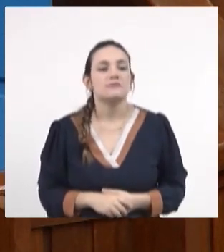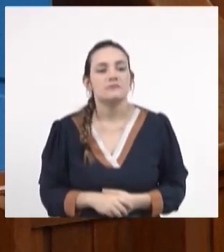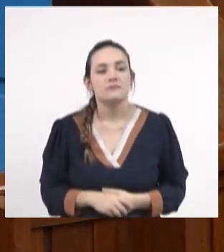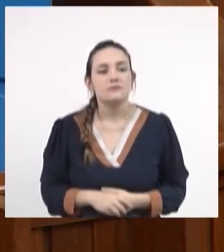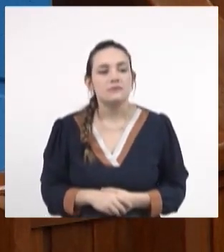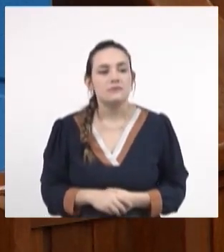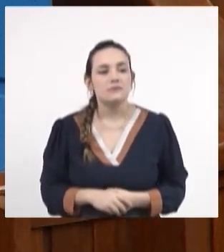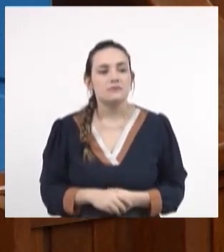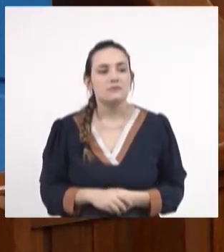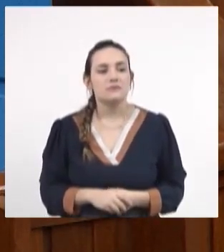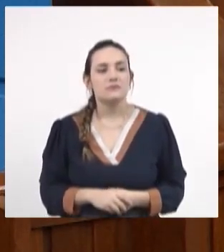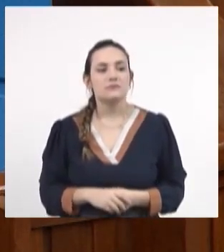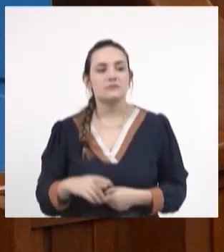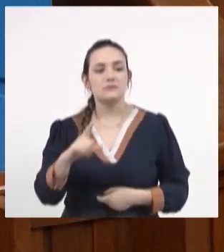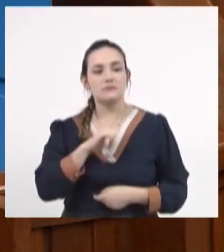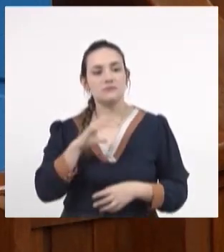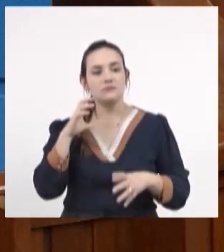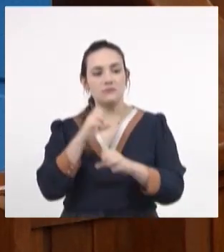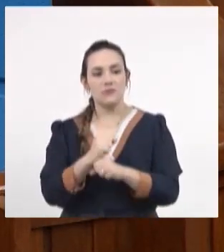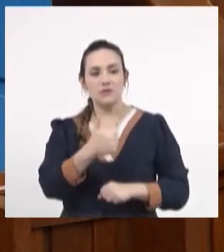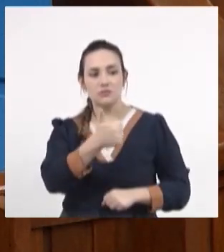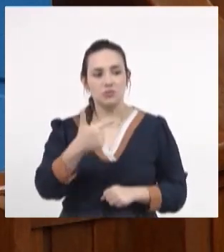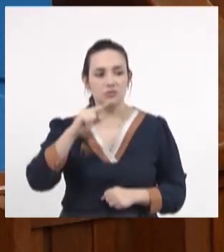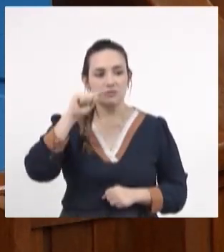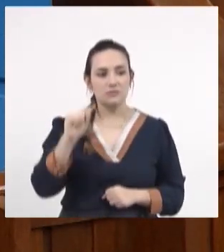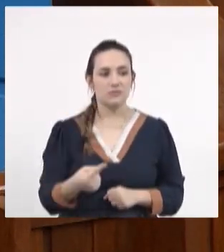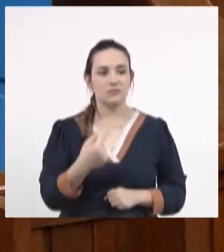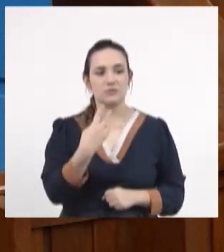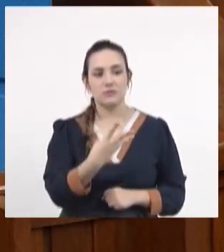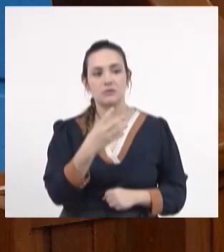12.400 animais silvestres acometidos por colisão veicular,